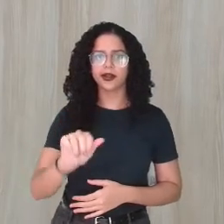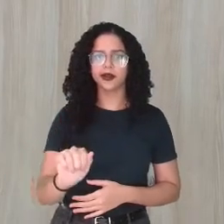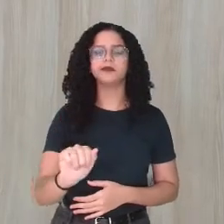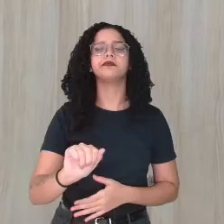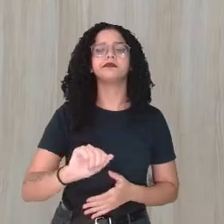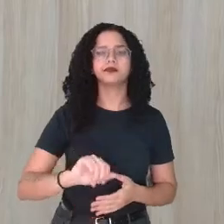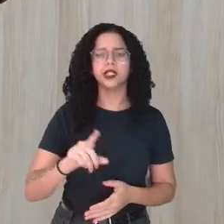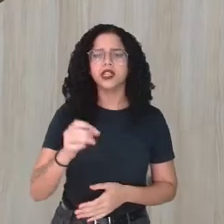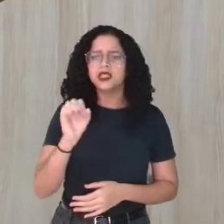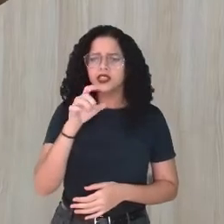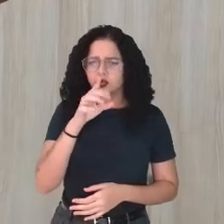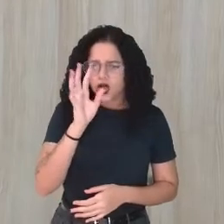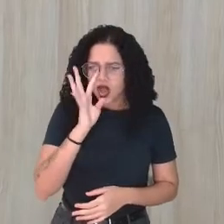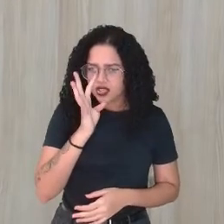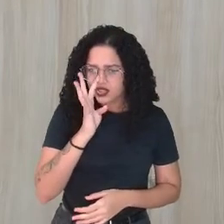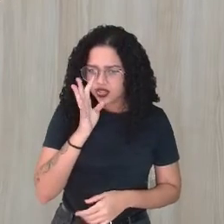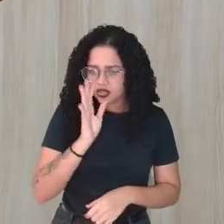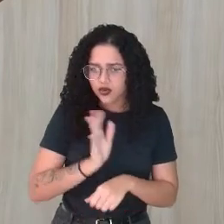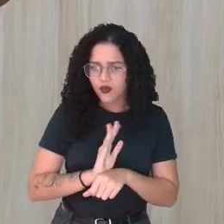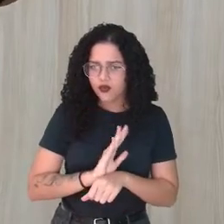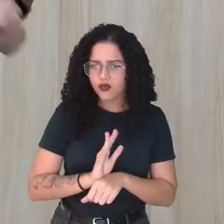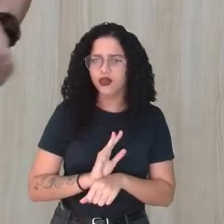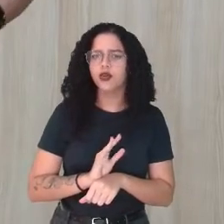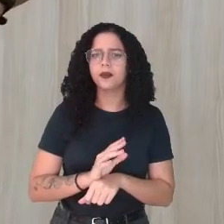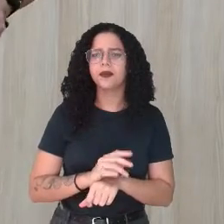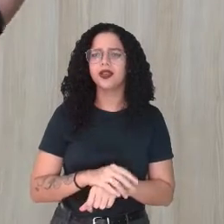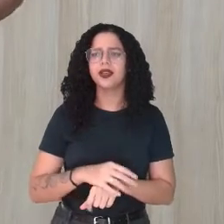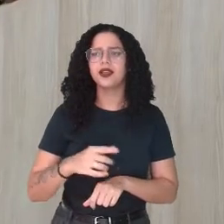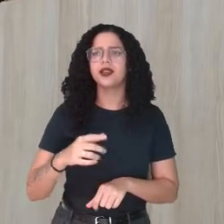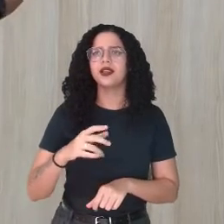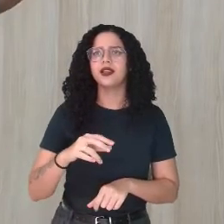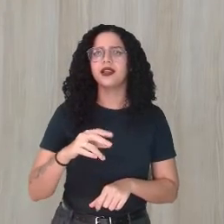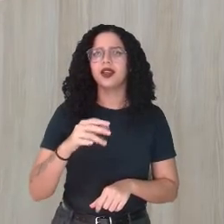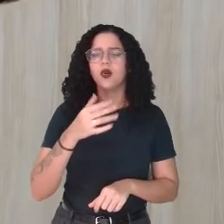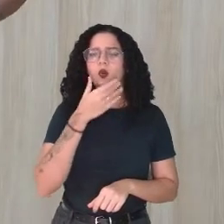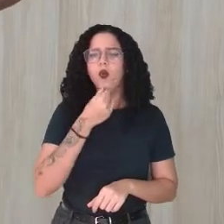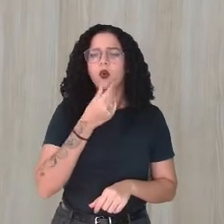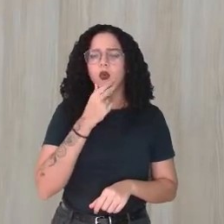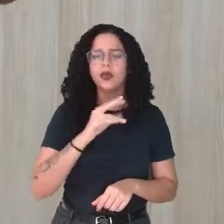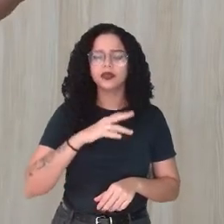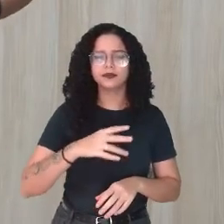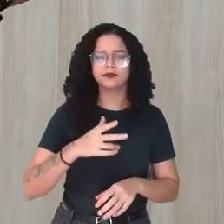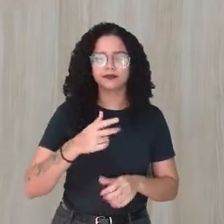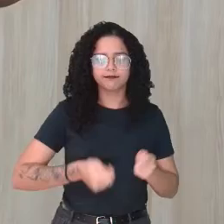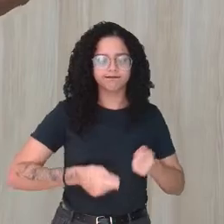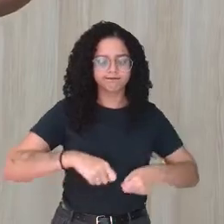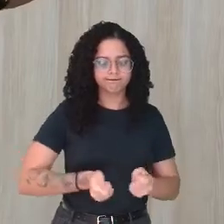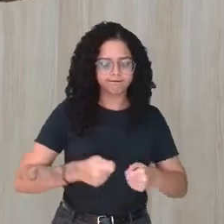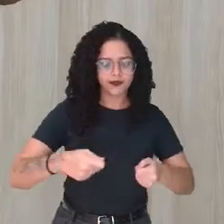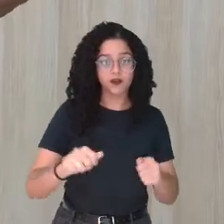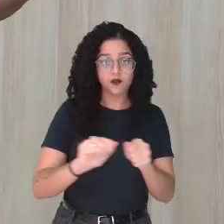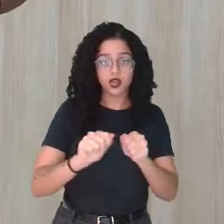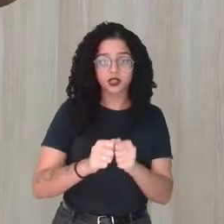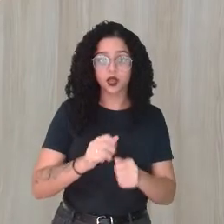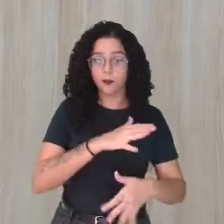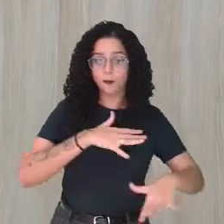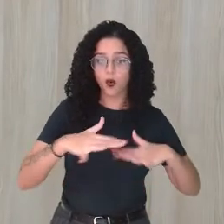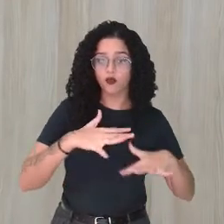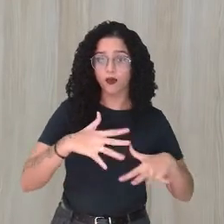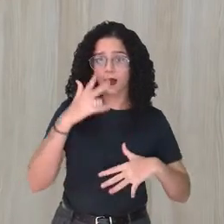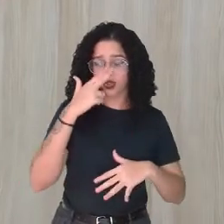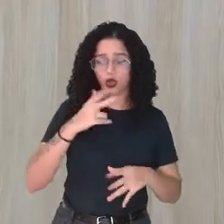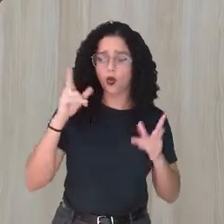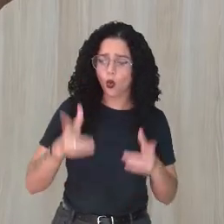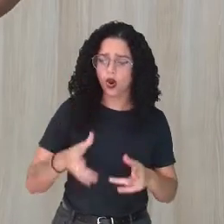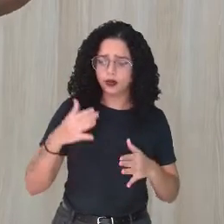ele filma um filme comprido e ali é só um trecho, né, ele sai andando, né, na rua, feito, né, o movimento condicionado,